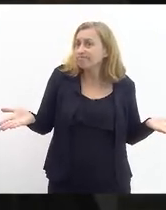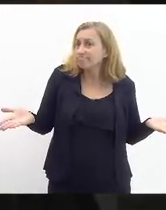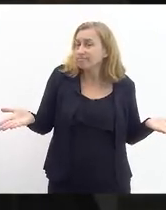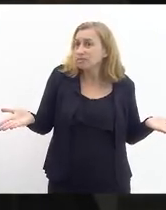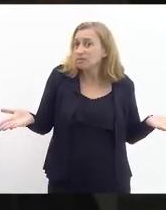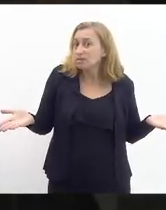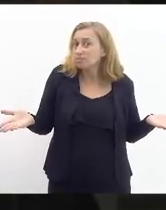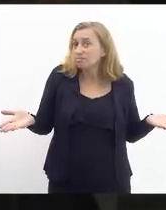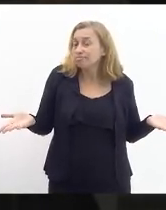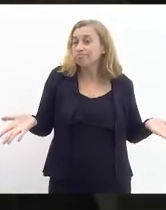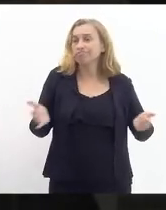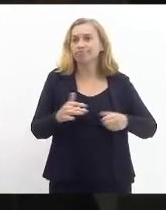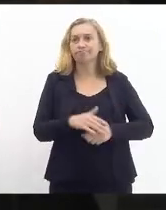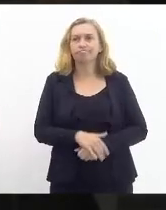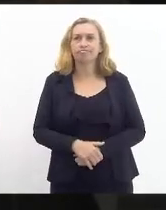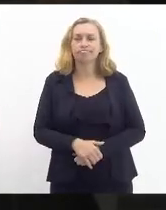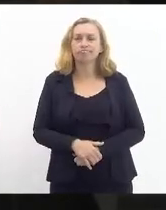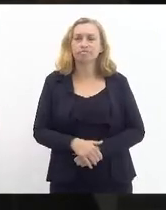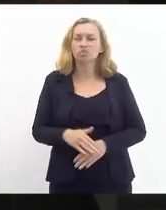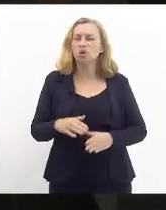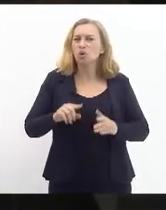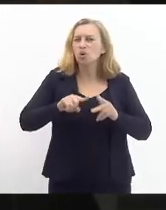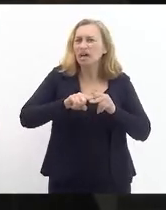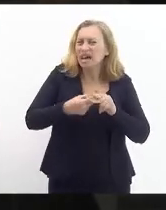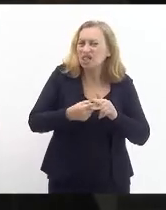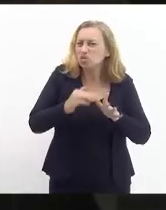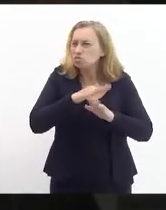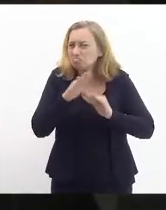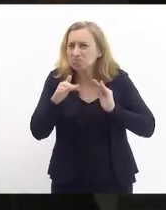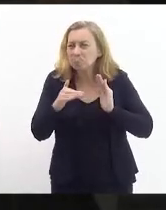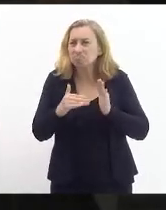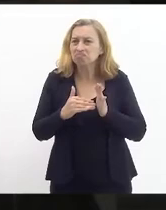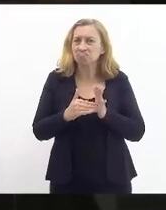todo o reajuste